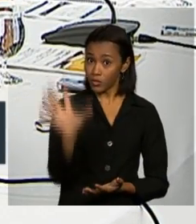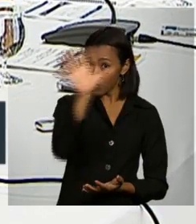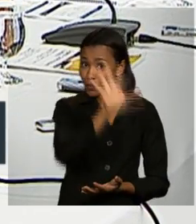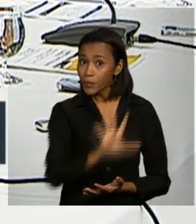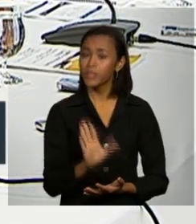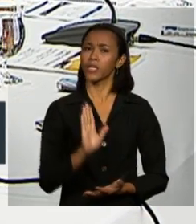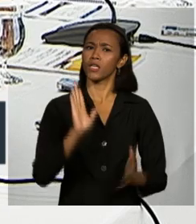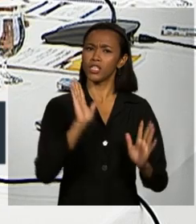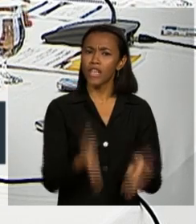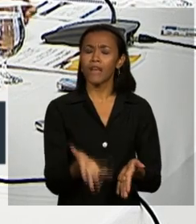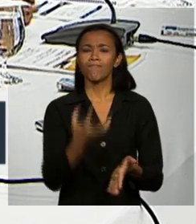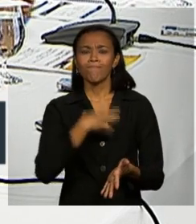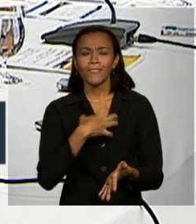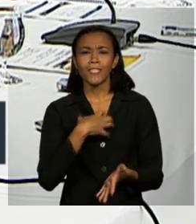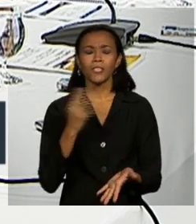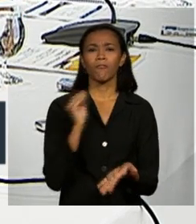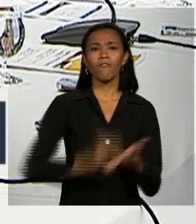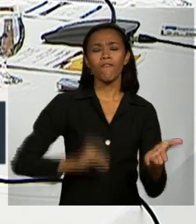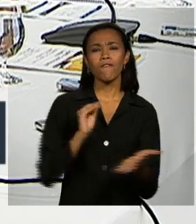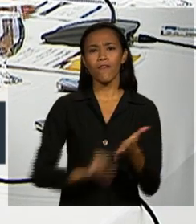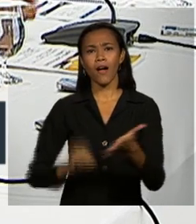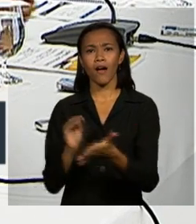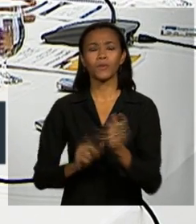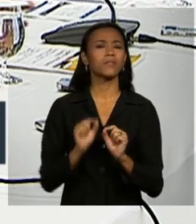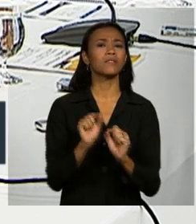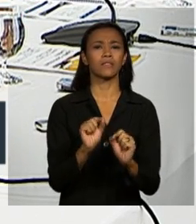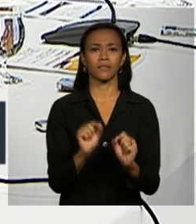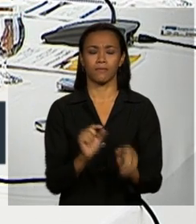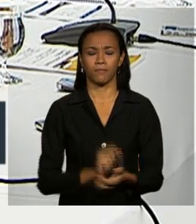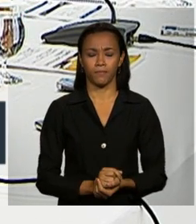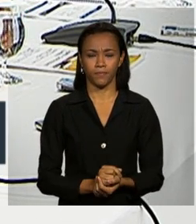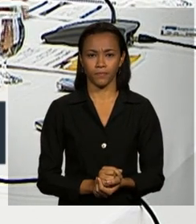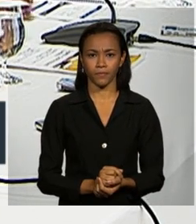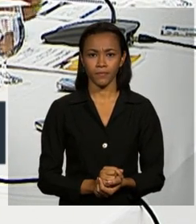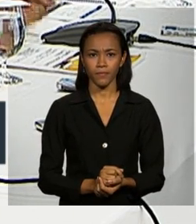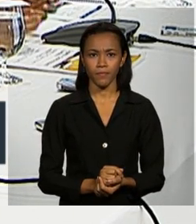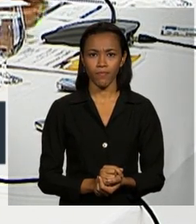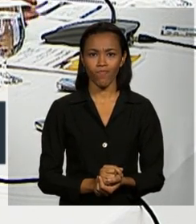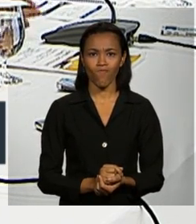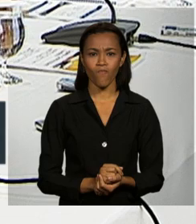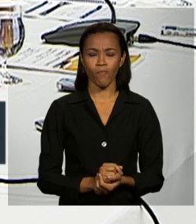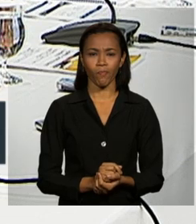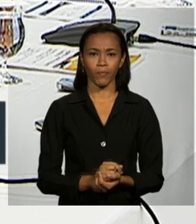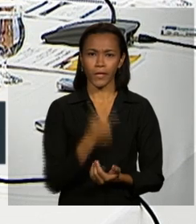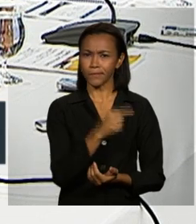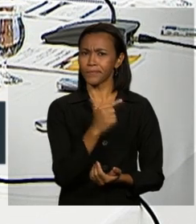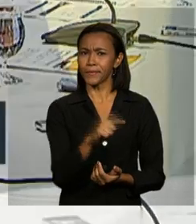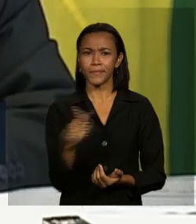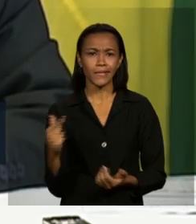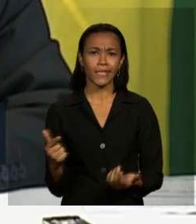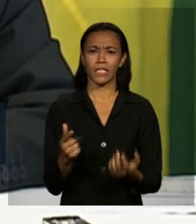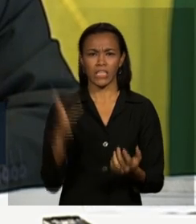ressentem da falta de uma disponibilidade de